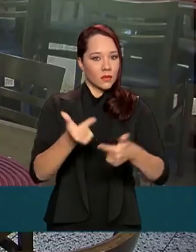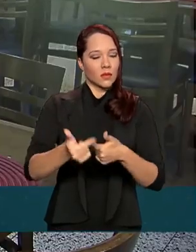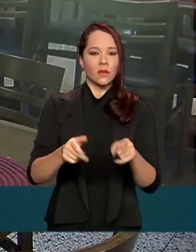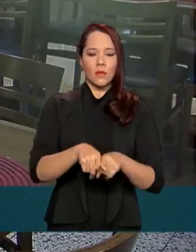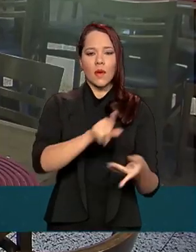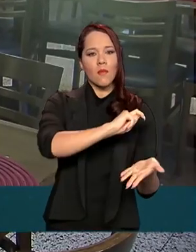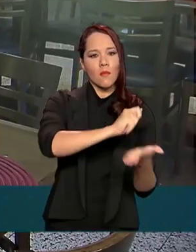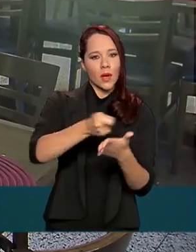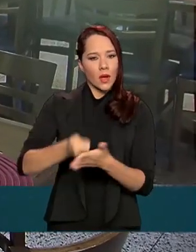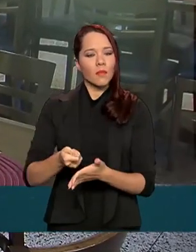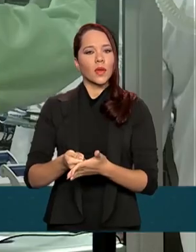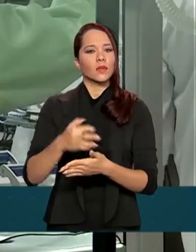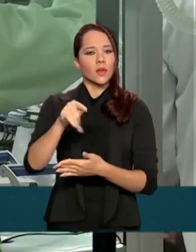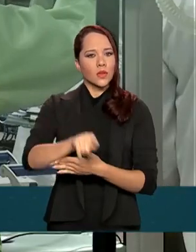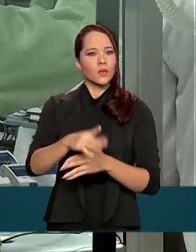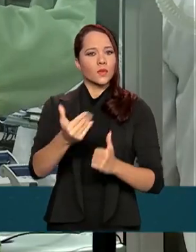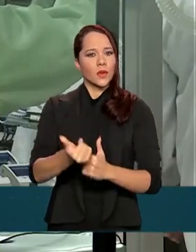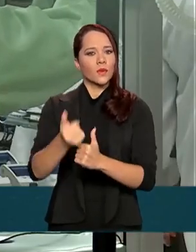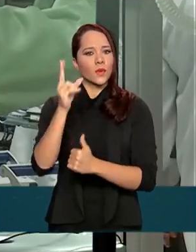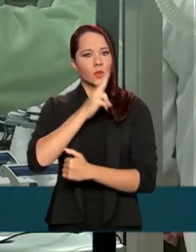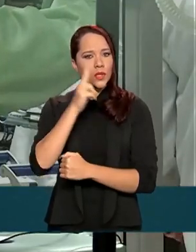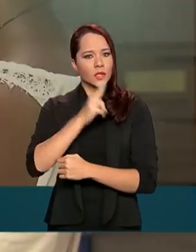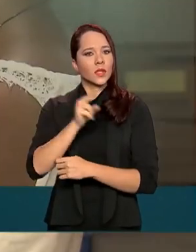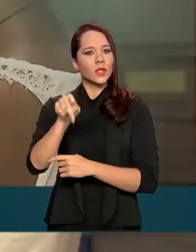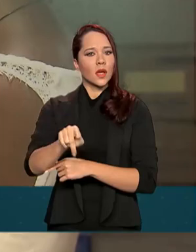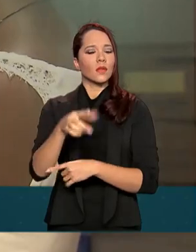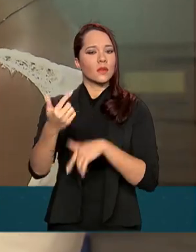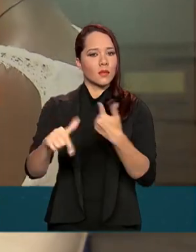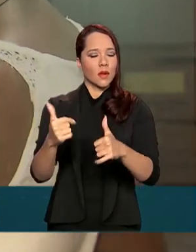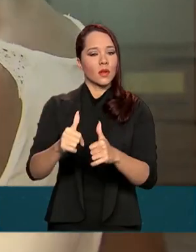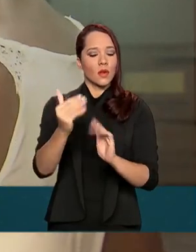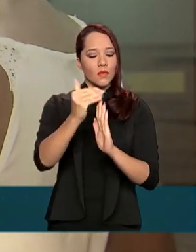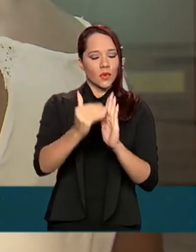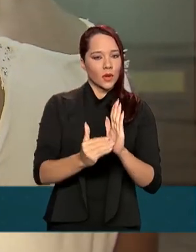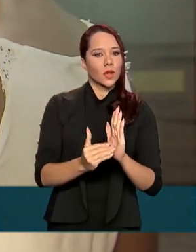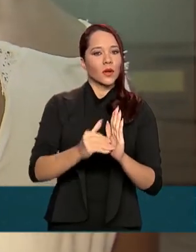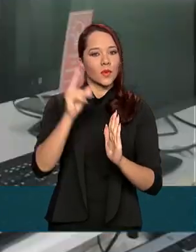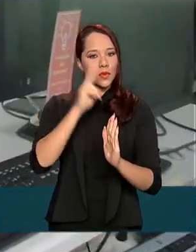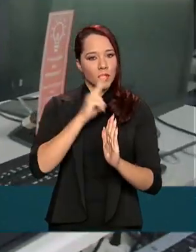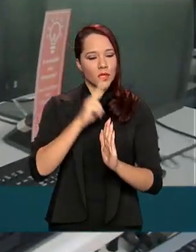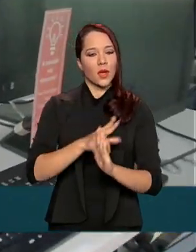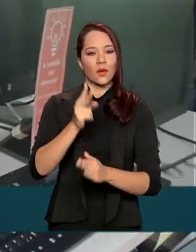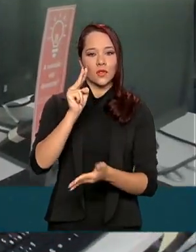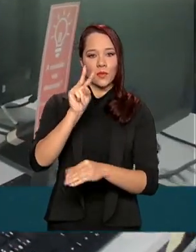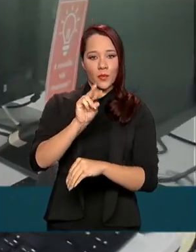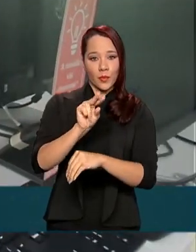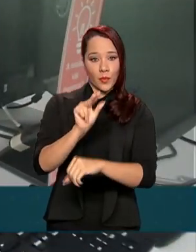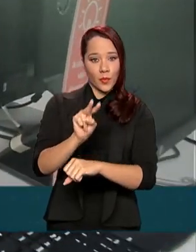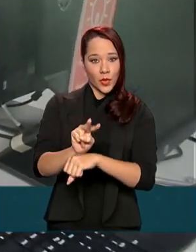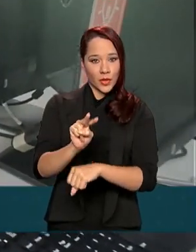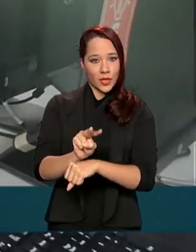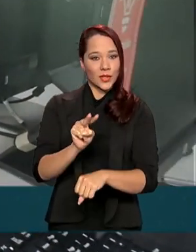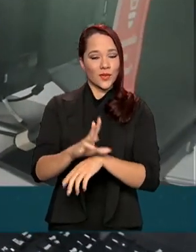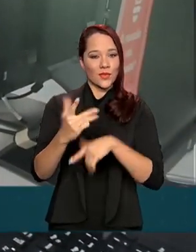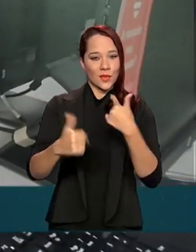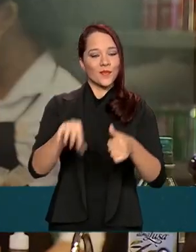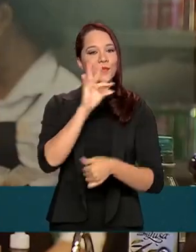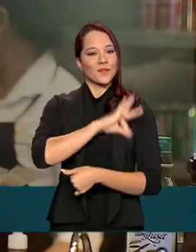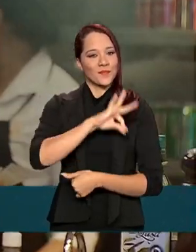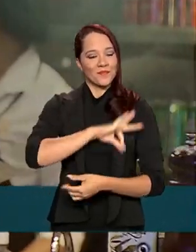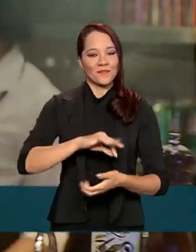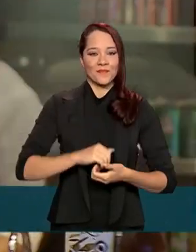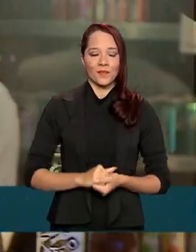para o pagamento dos benefícios emergenciais aos trabalhadores previstos no Programa Emergencial de Manutenção do Emprego e Renda.